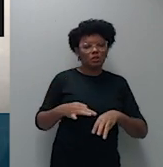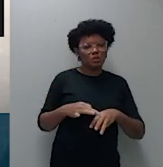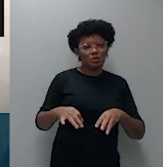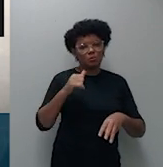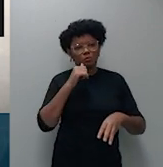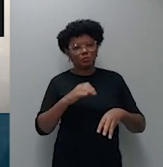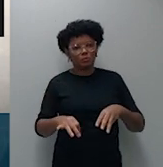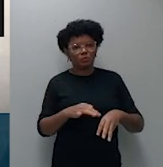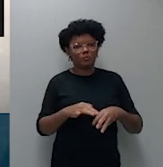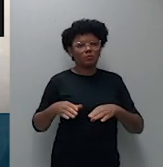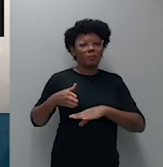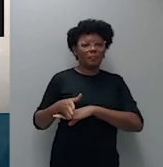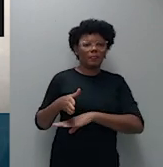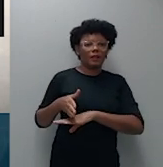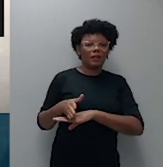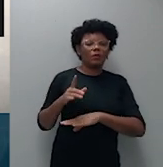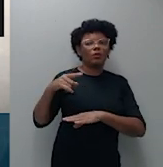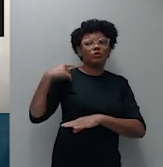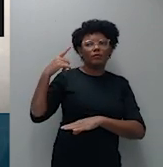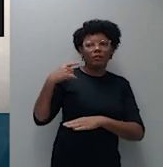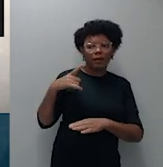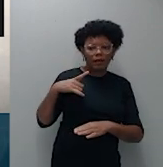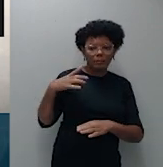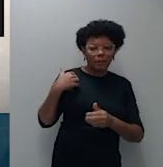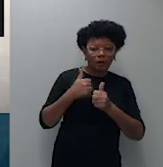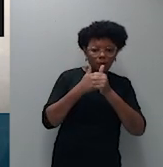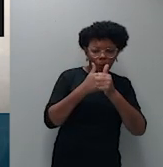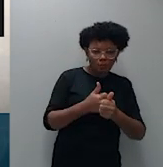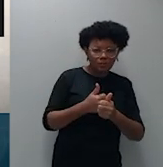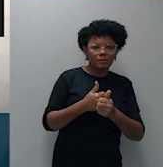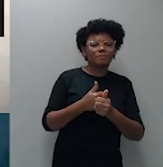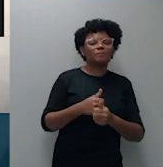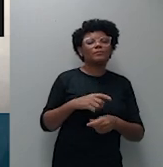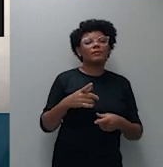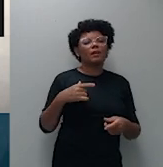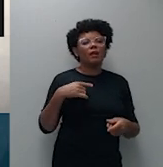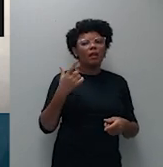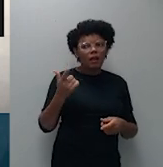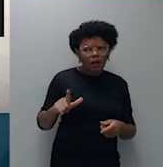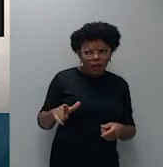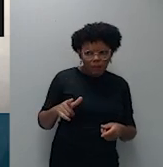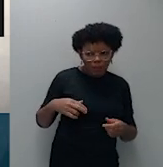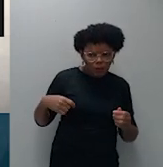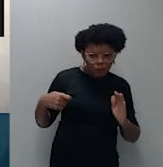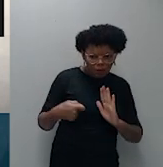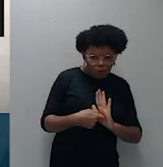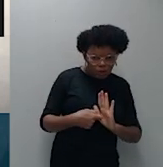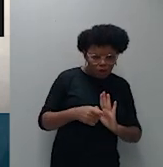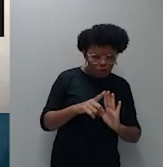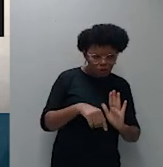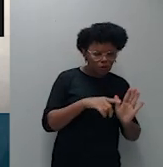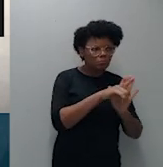enquanto o ingresso lá na sala o doutor advogado para acompanhar é pelo recorrente